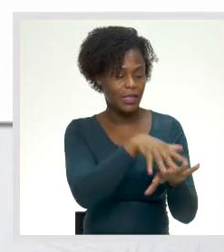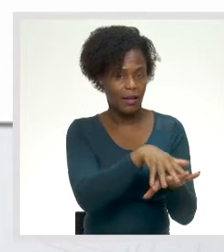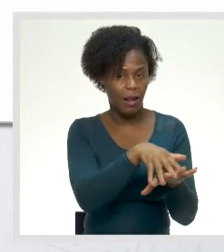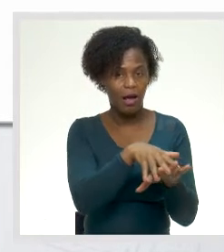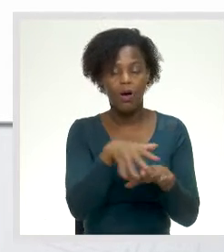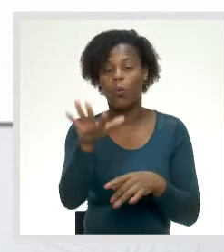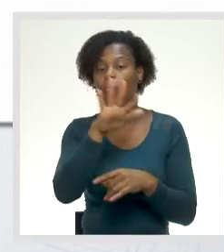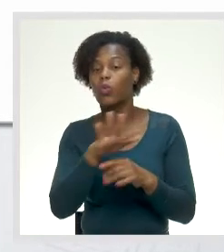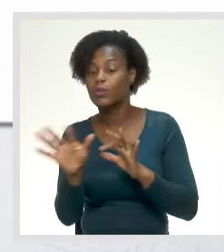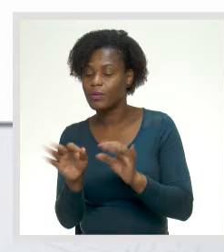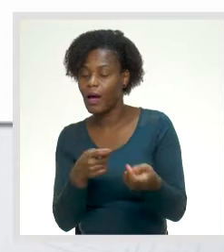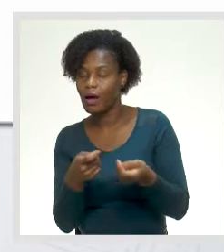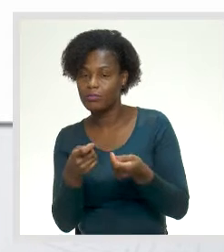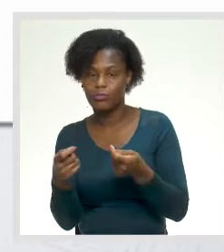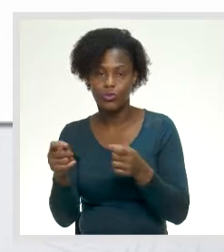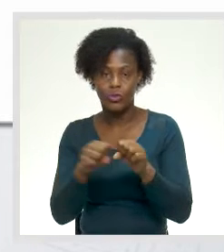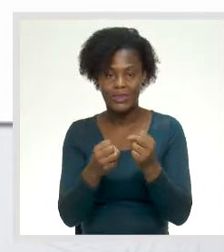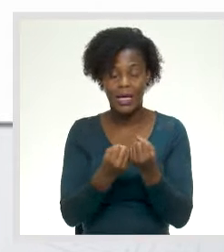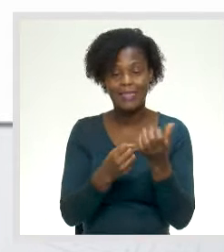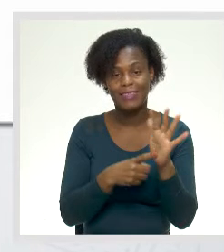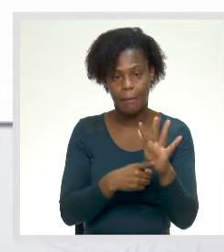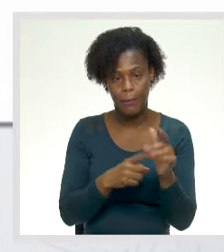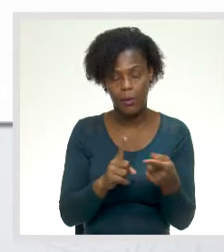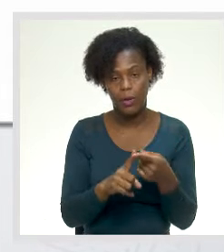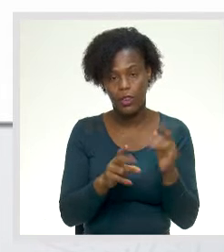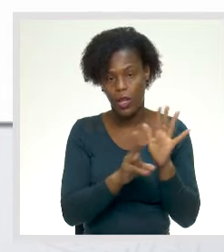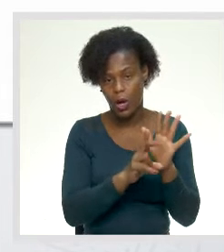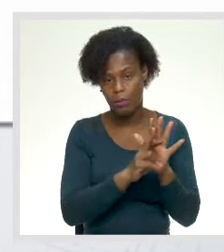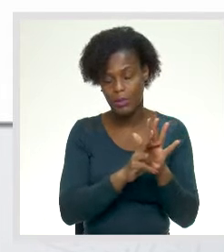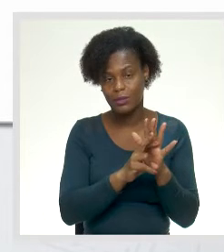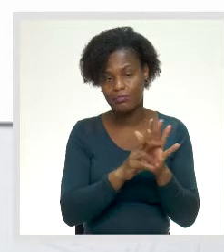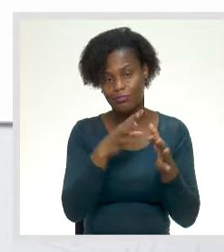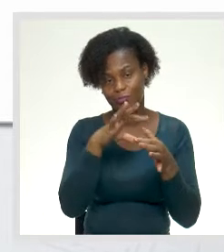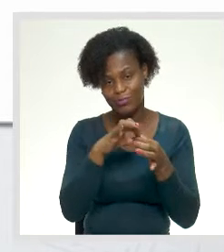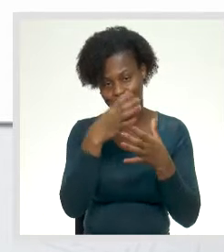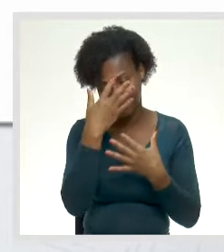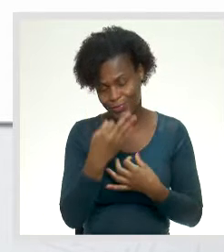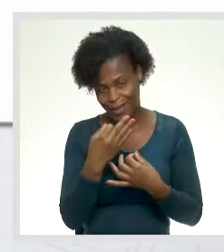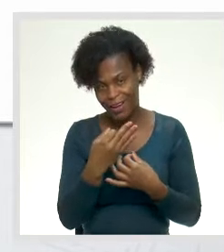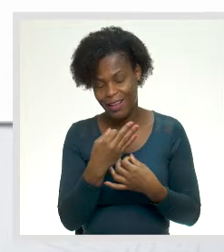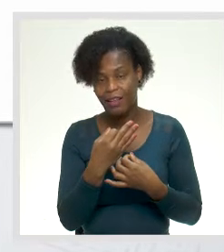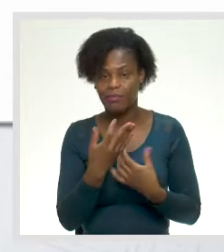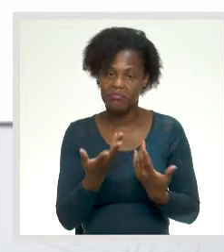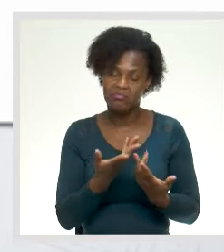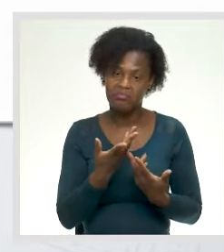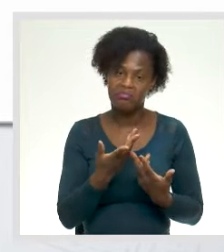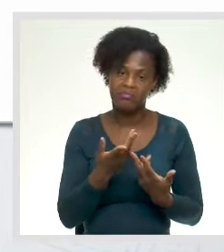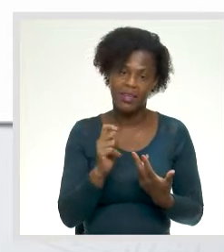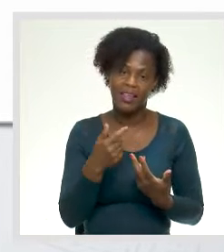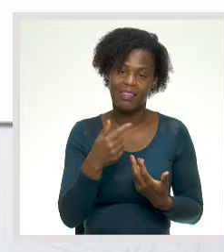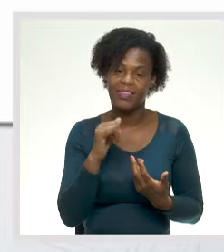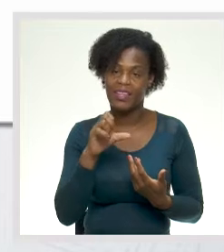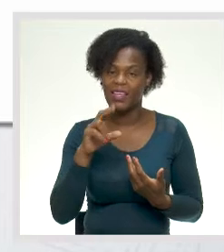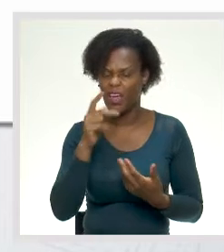os usos ou trato social, como é o exemplo das normas de cortesia, etiqueta e